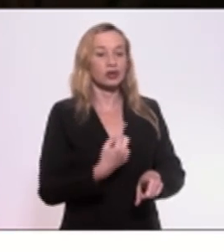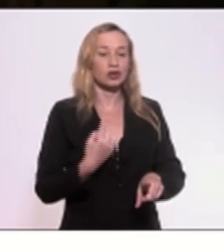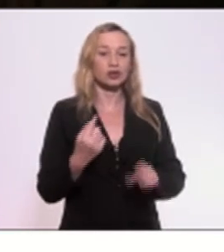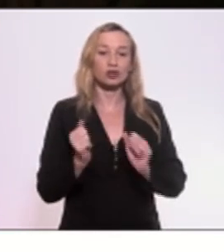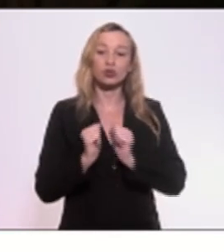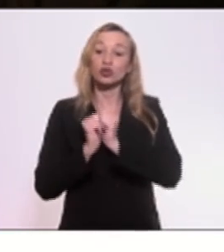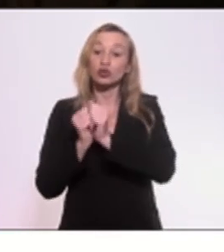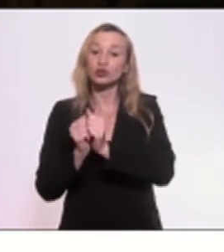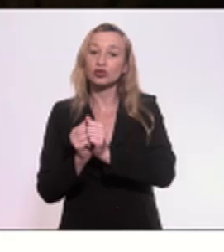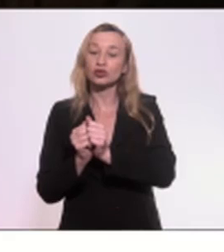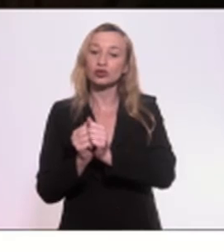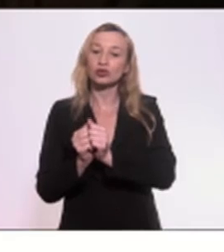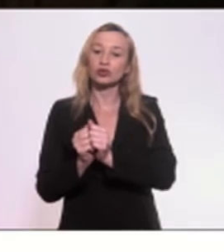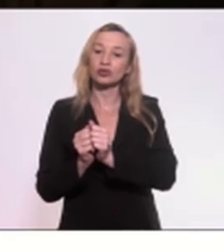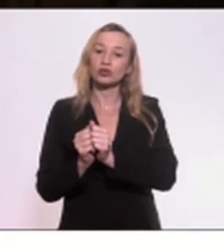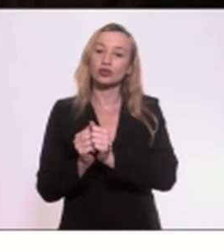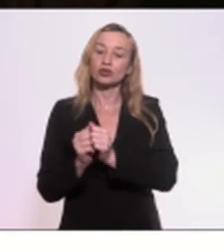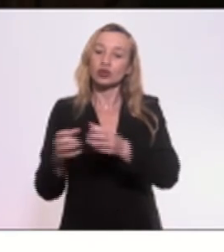daqueles que